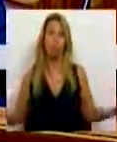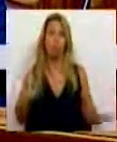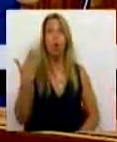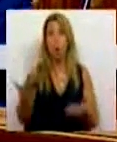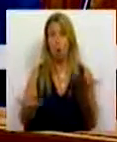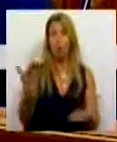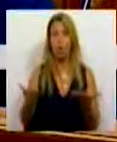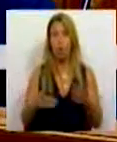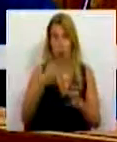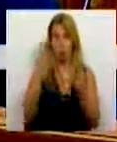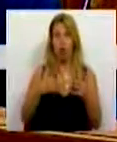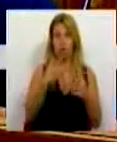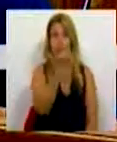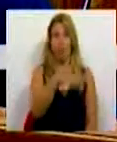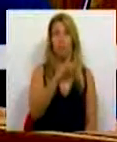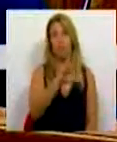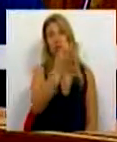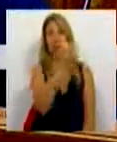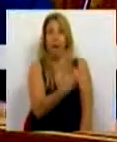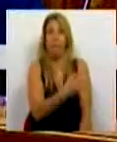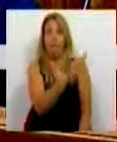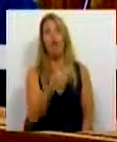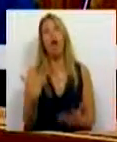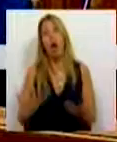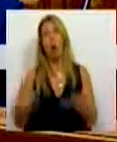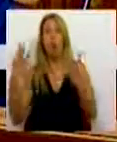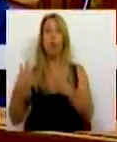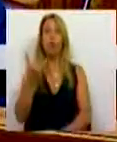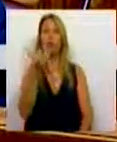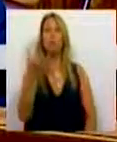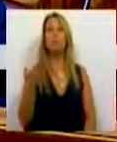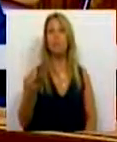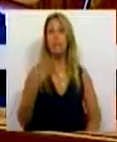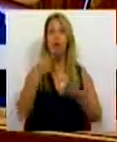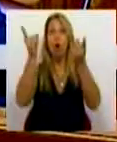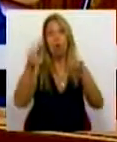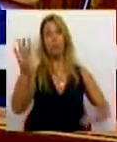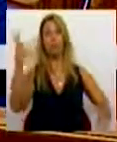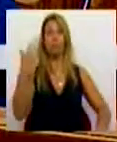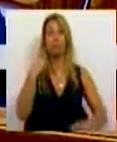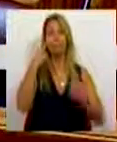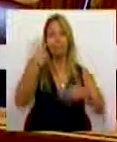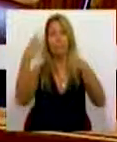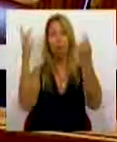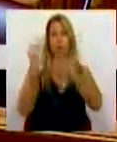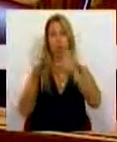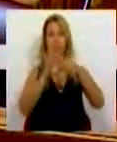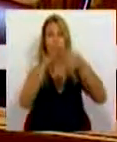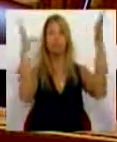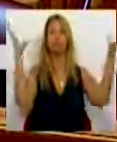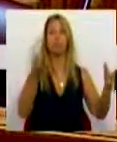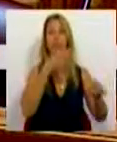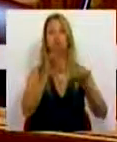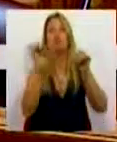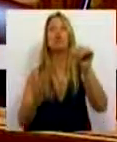e agora com os 2017 volta a acontecer, dá origem, de facto, à incoerência do discurso que aqui nos trazem e